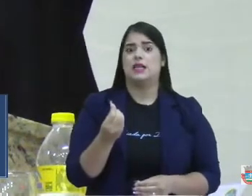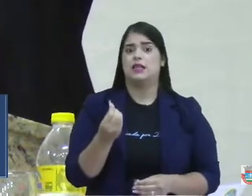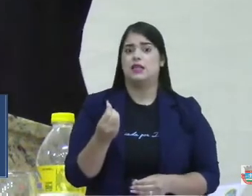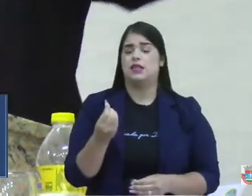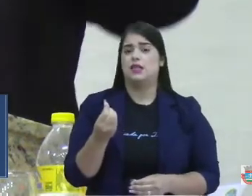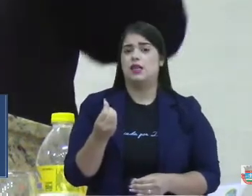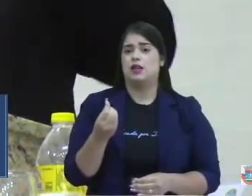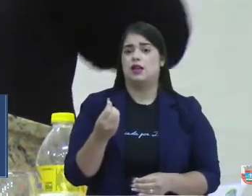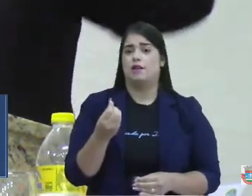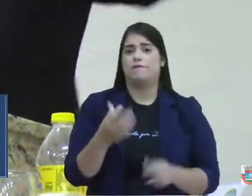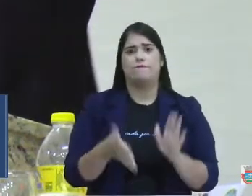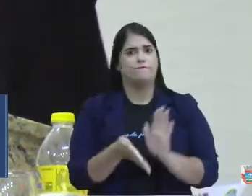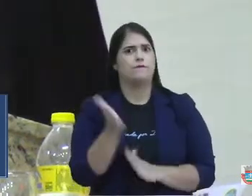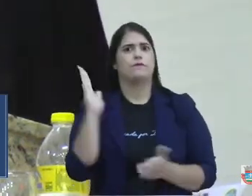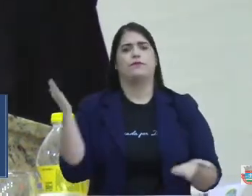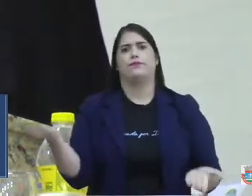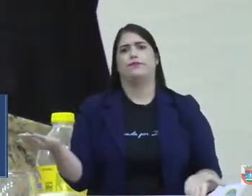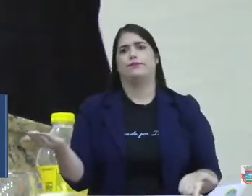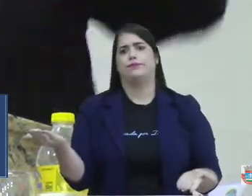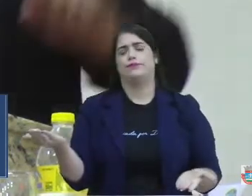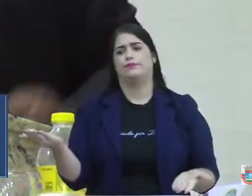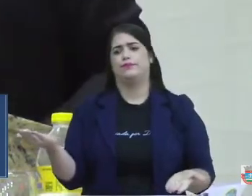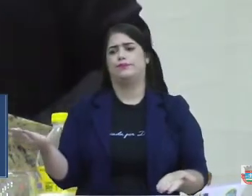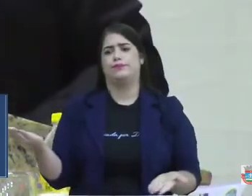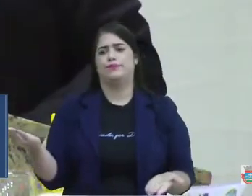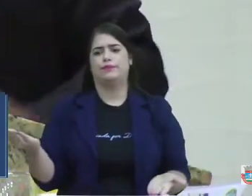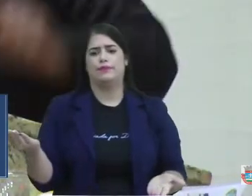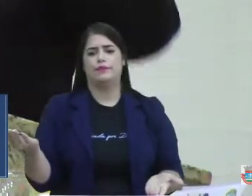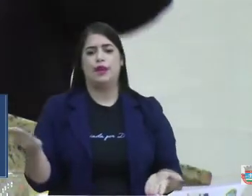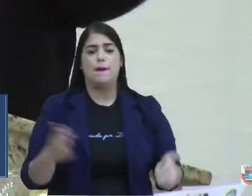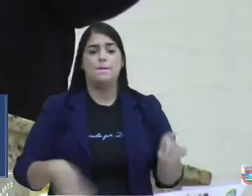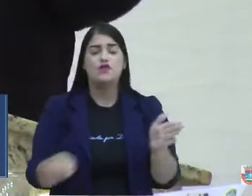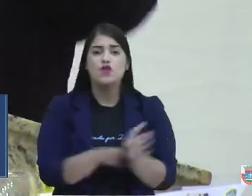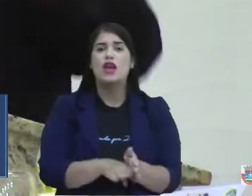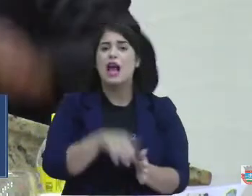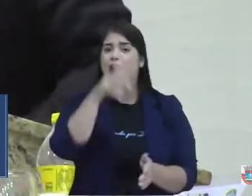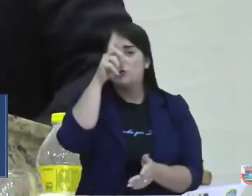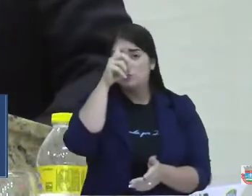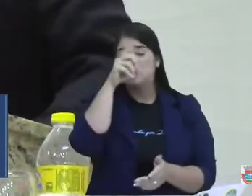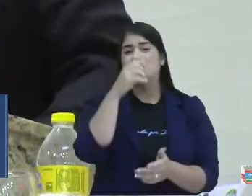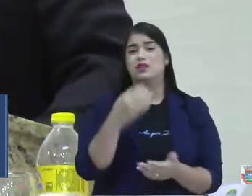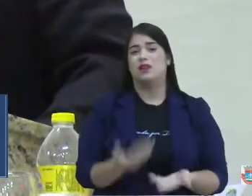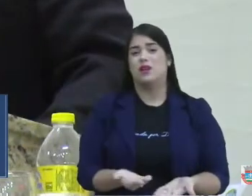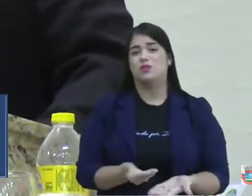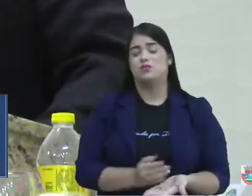não acreditar, pega as câmeras do hospital. Vê se